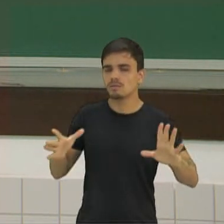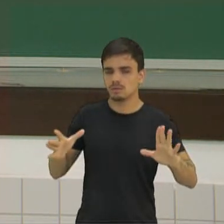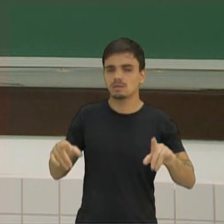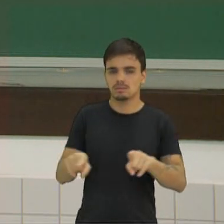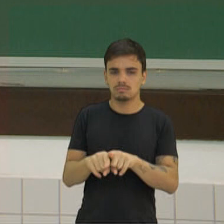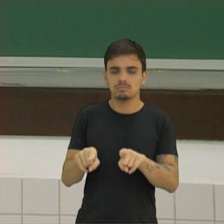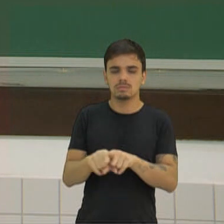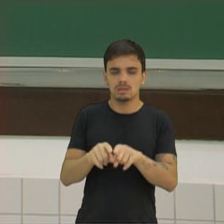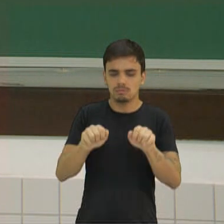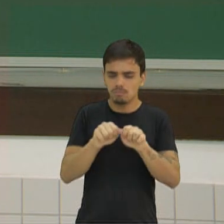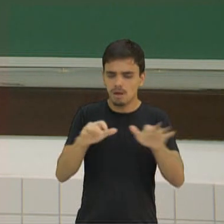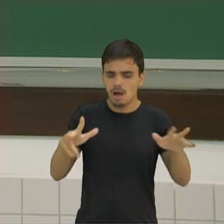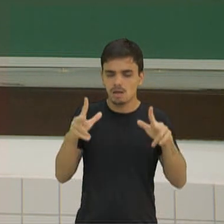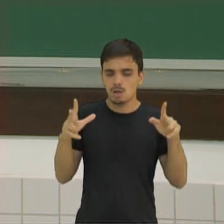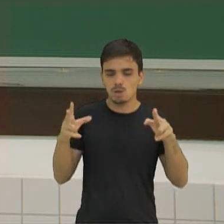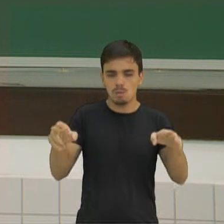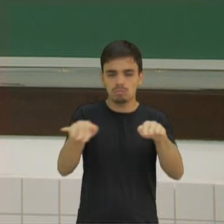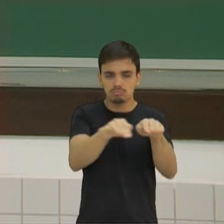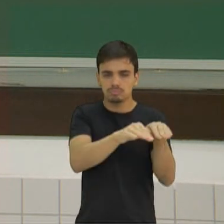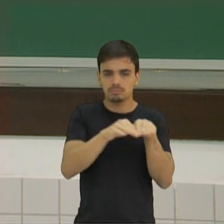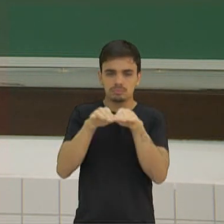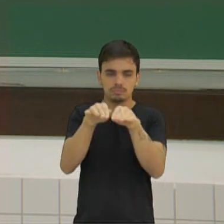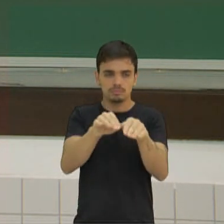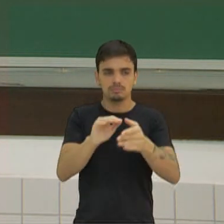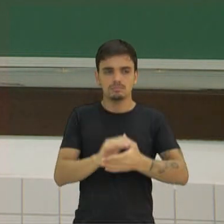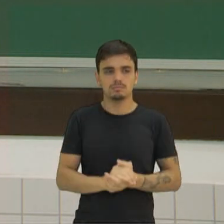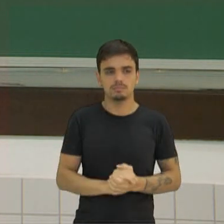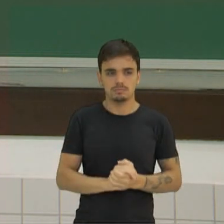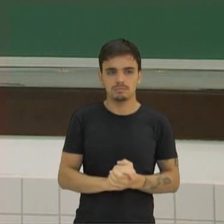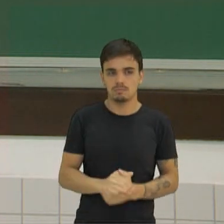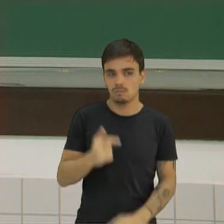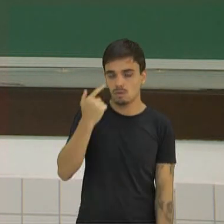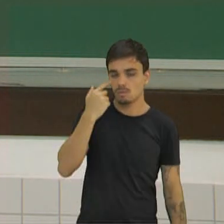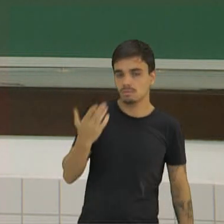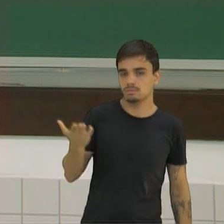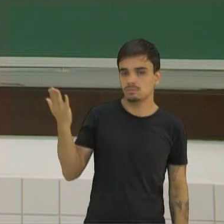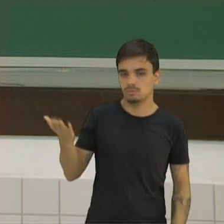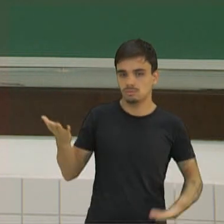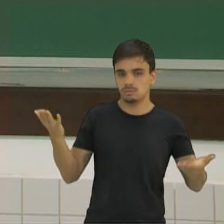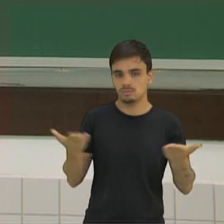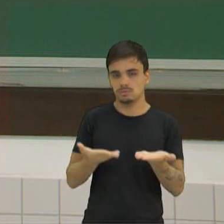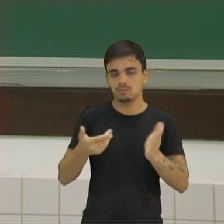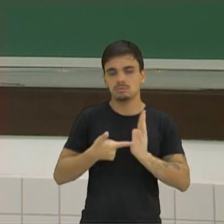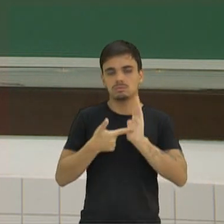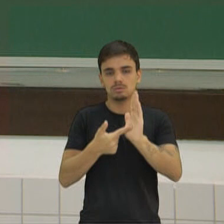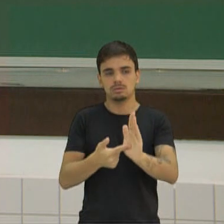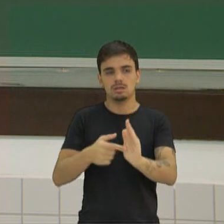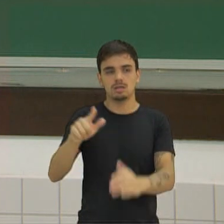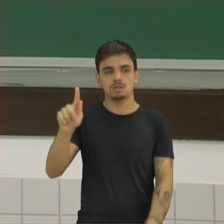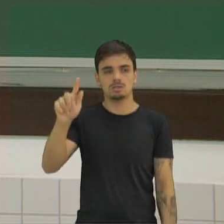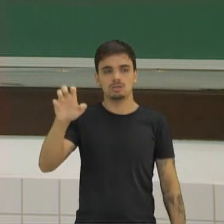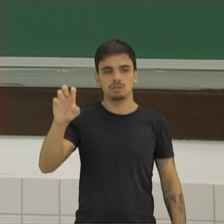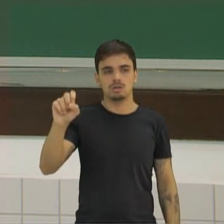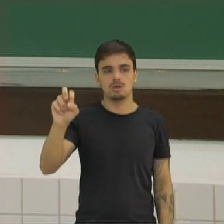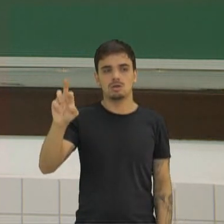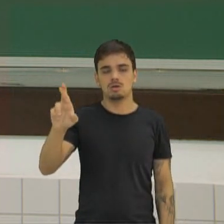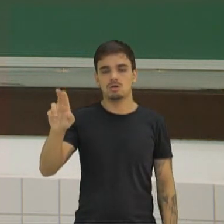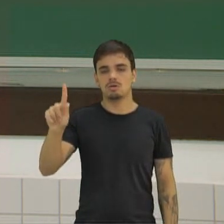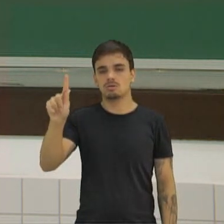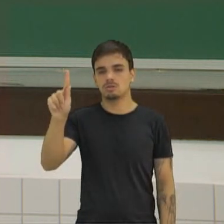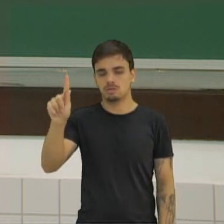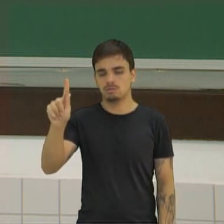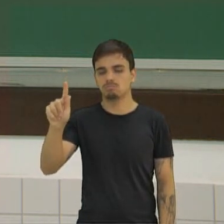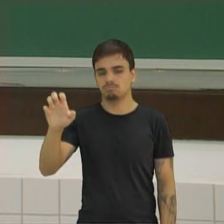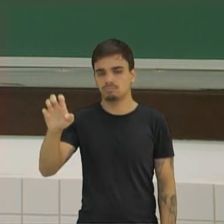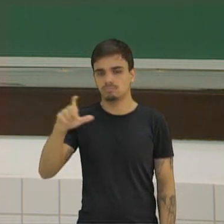emancipatória uma ciência igual para todos hoje eu trouxe aqui a figura de George Washington Carver ele tem